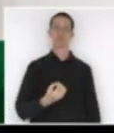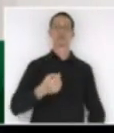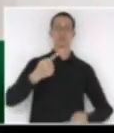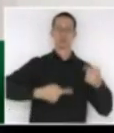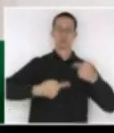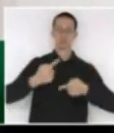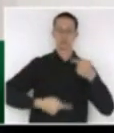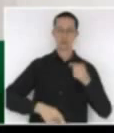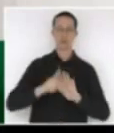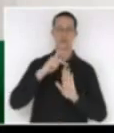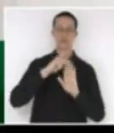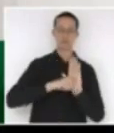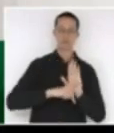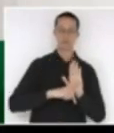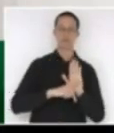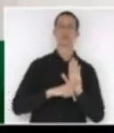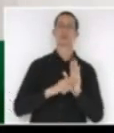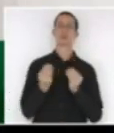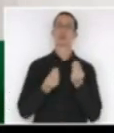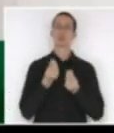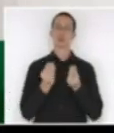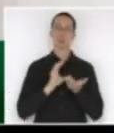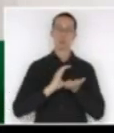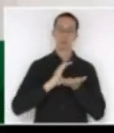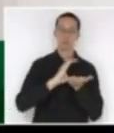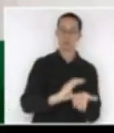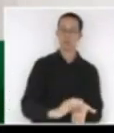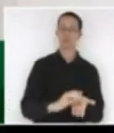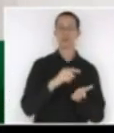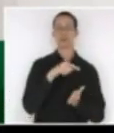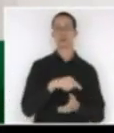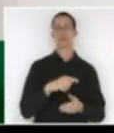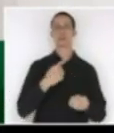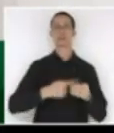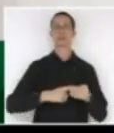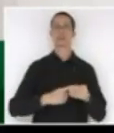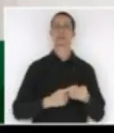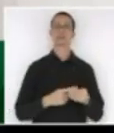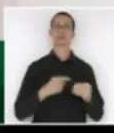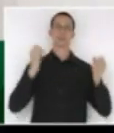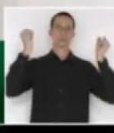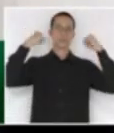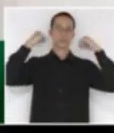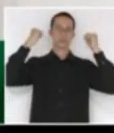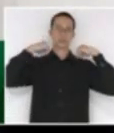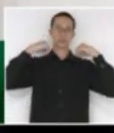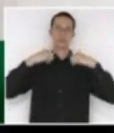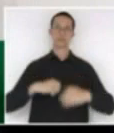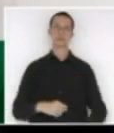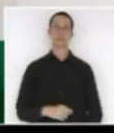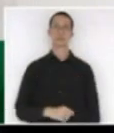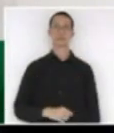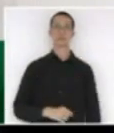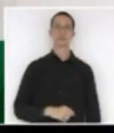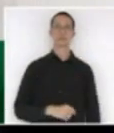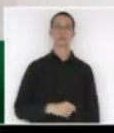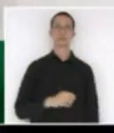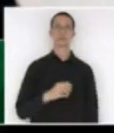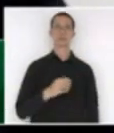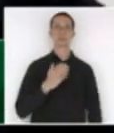de investimentos para a cidade de Chapecó, e deputada Carminati, que